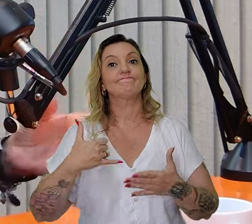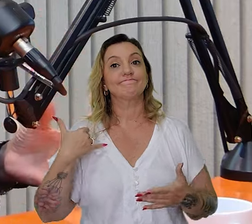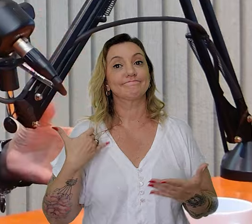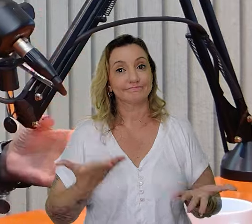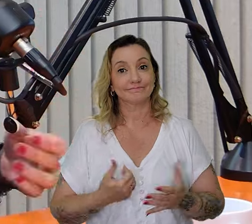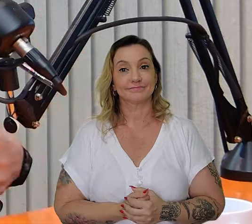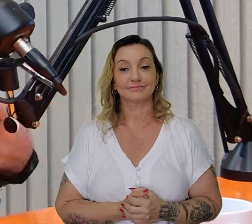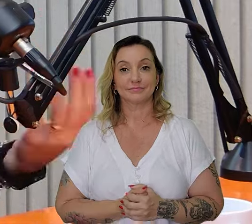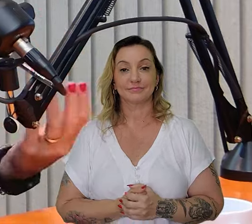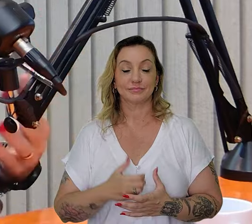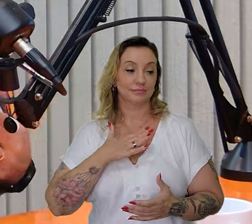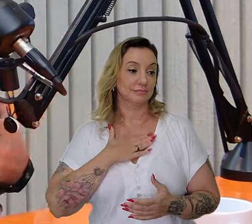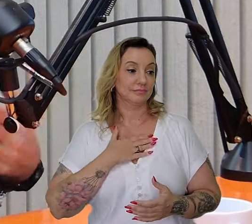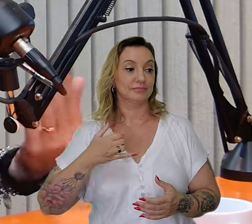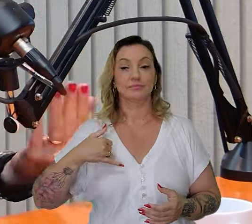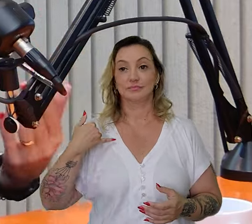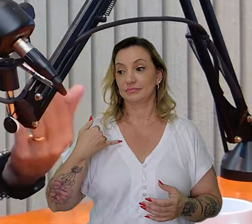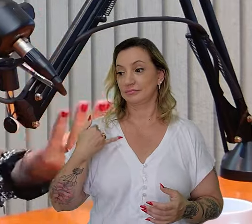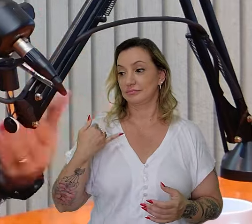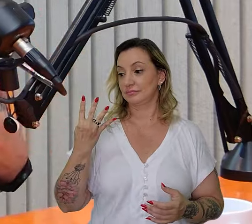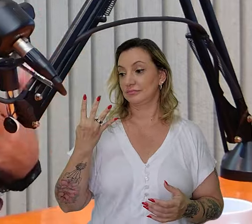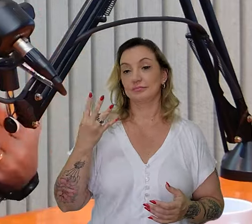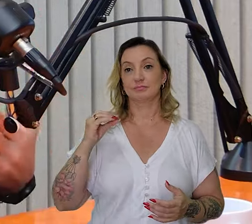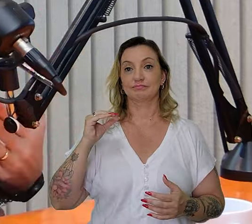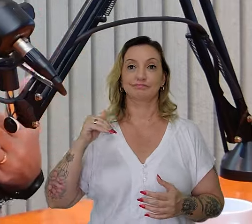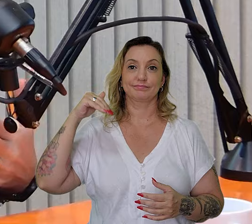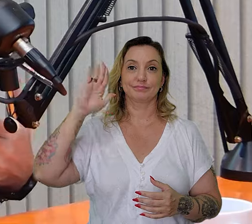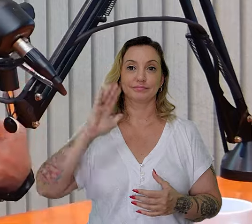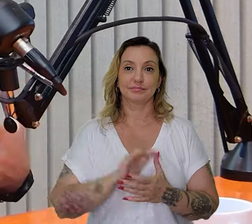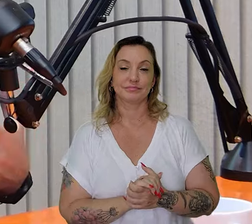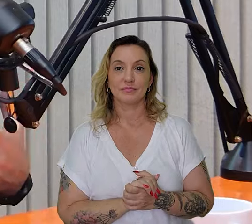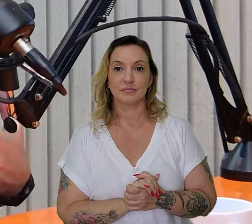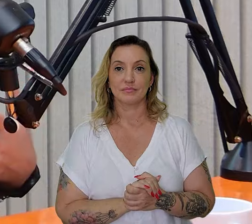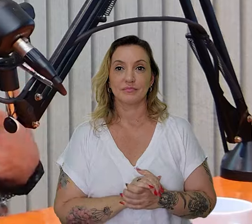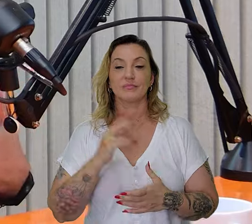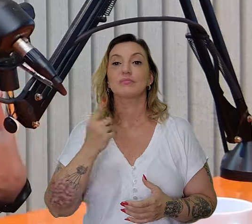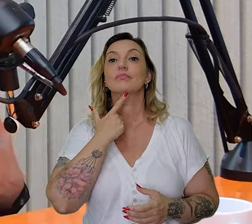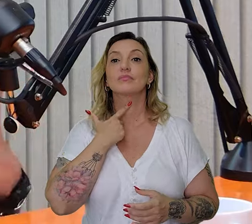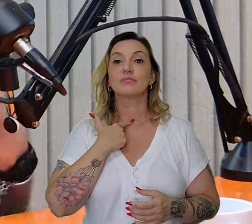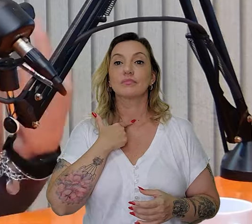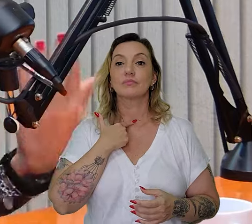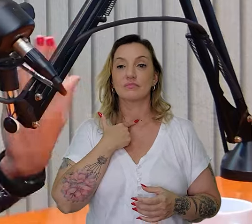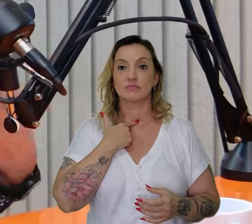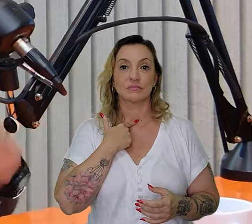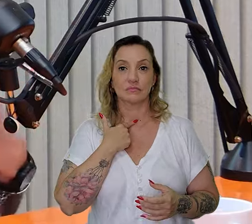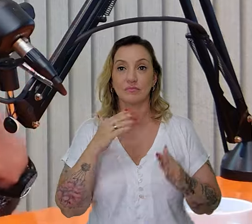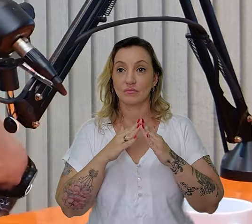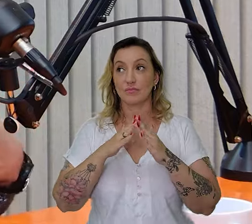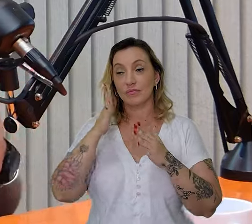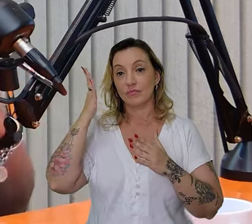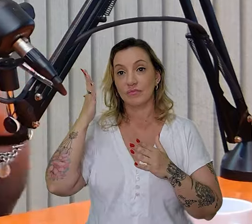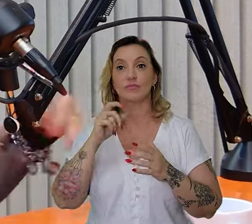40 mais né com não tenho vontade de morar lá pelo contrário